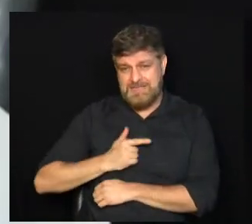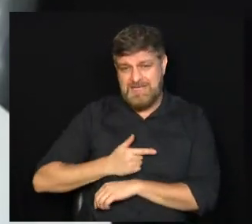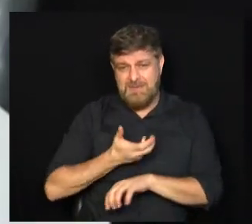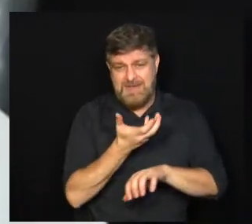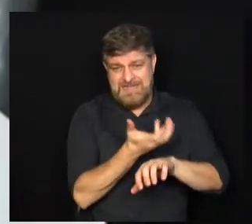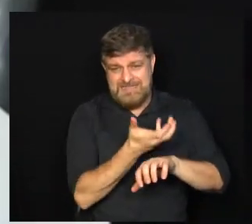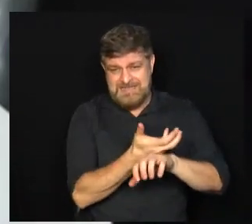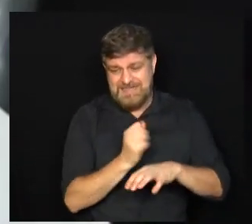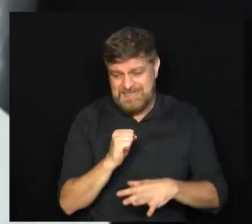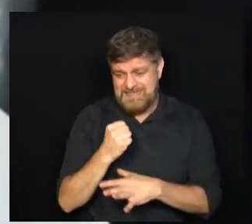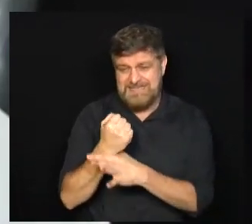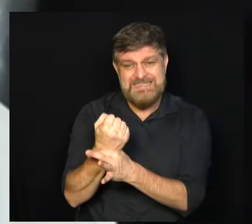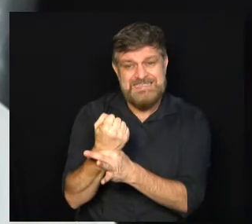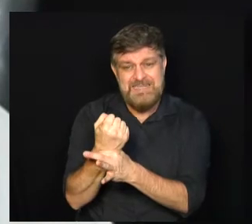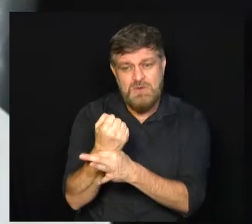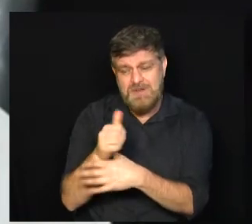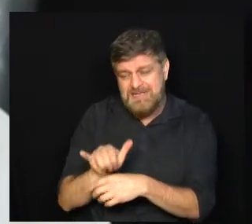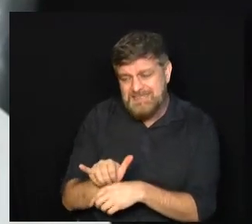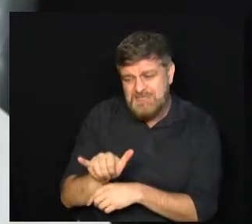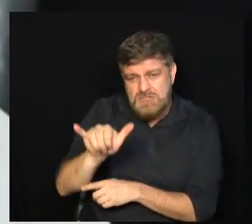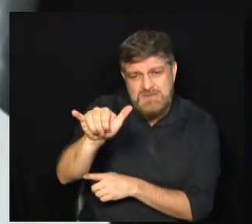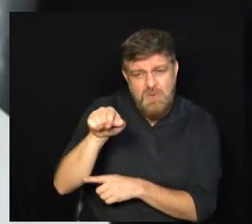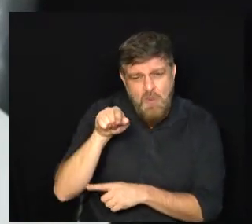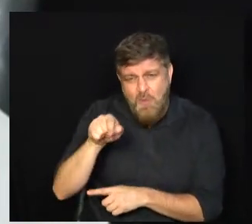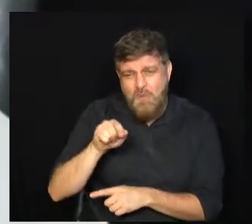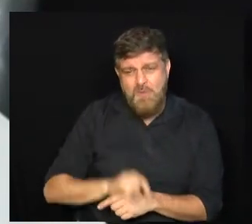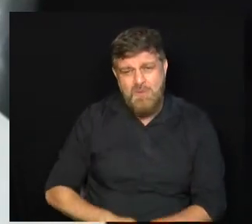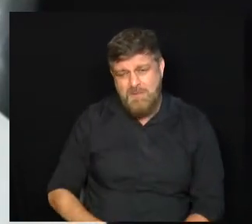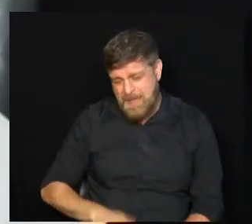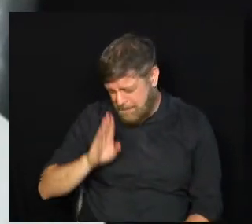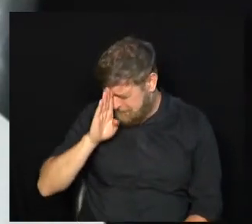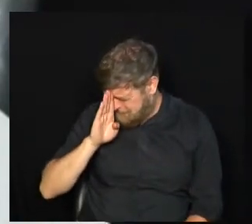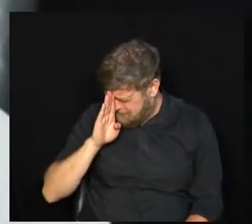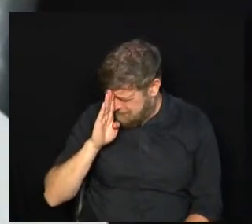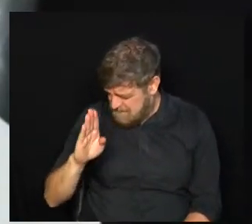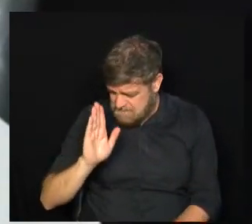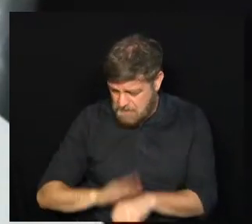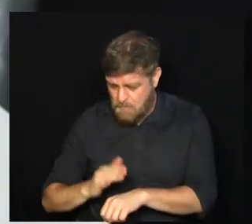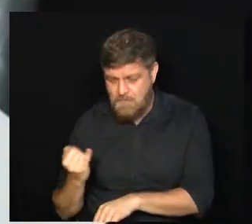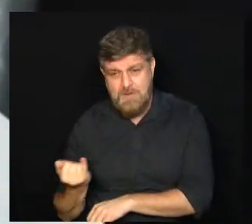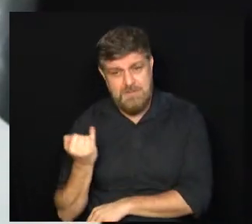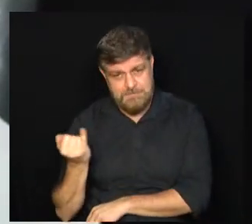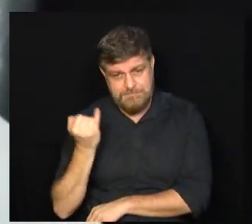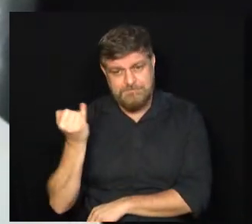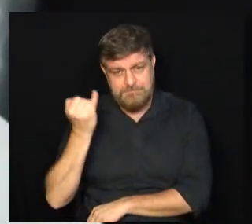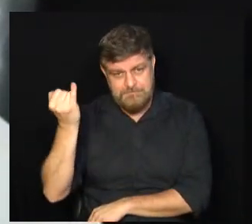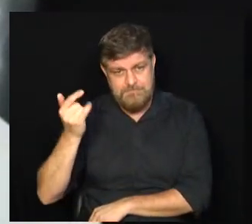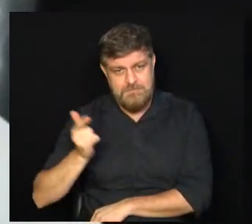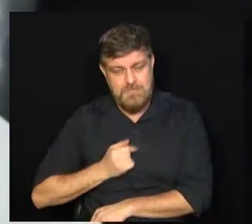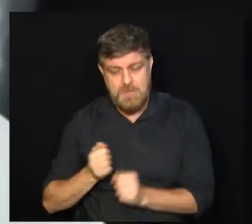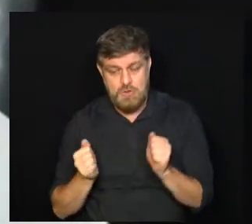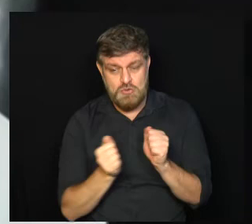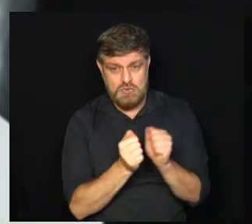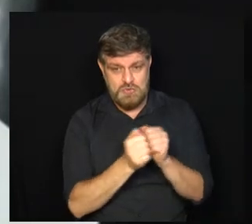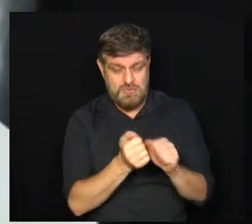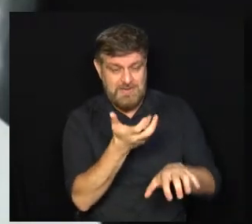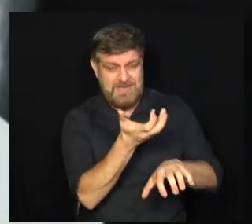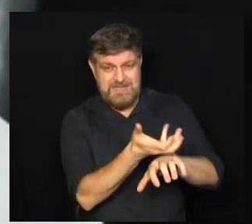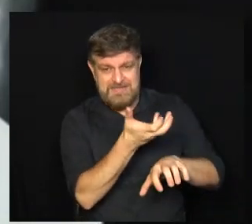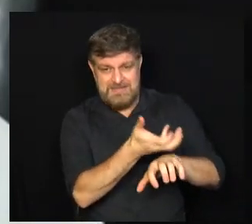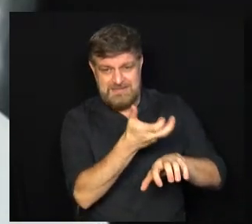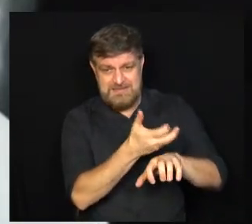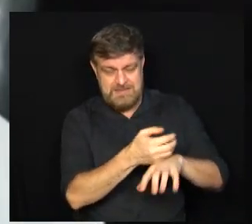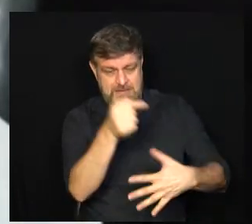de segurança de voo como uma das mais pujantes, mais importantes, que caminha ali ao lado da disciplina de